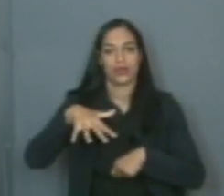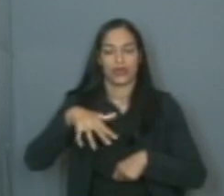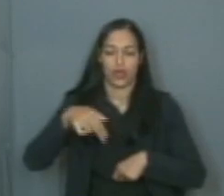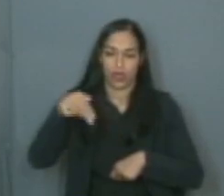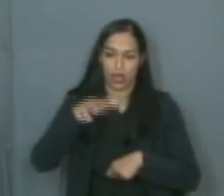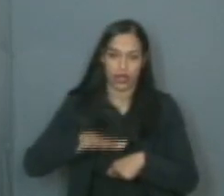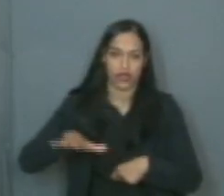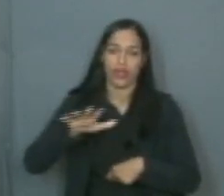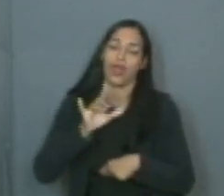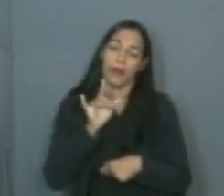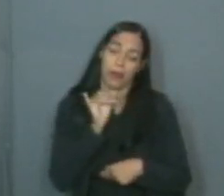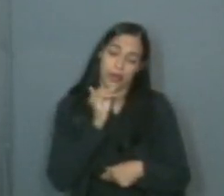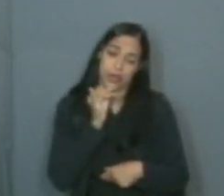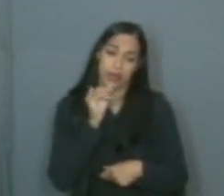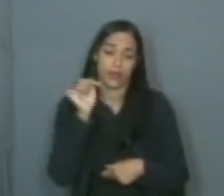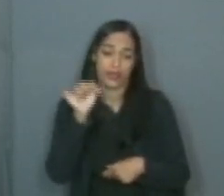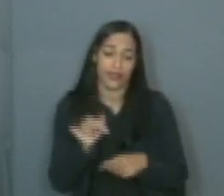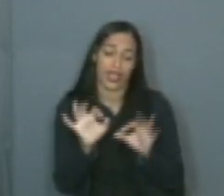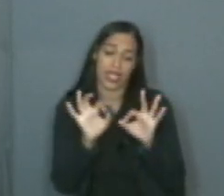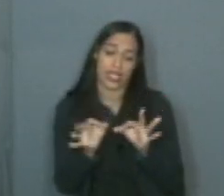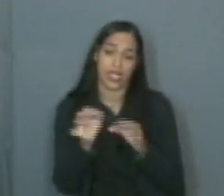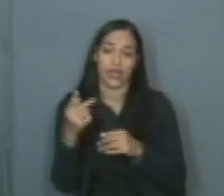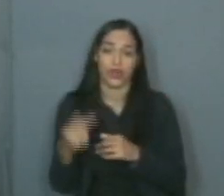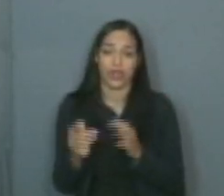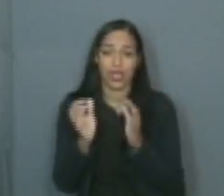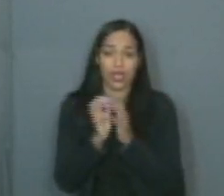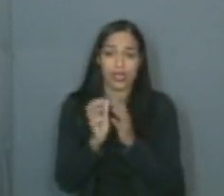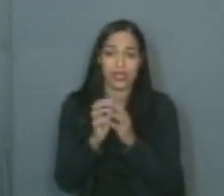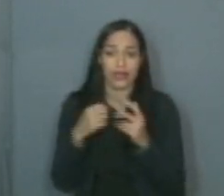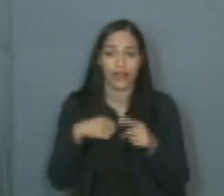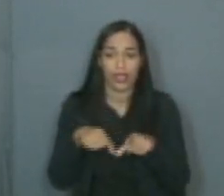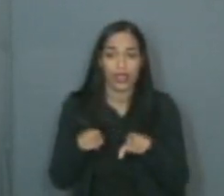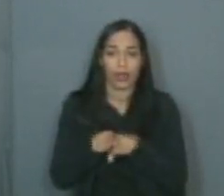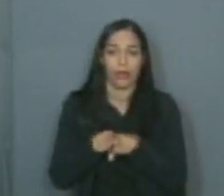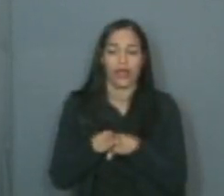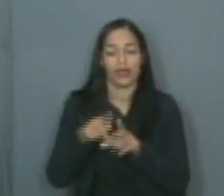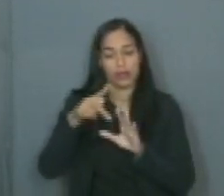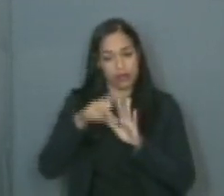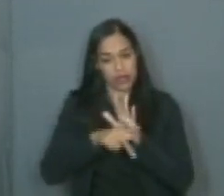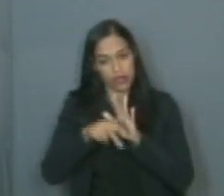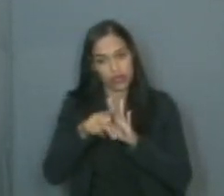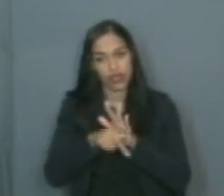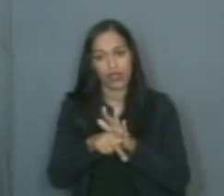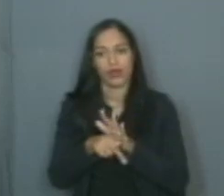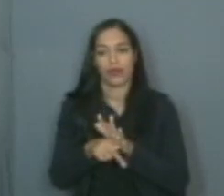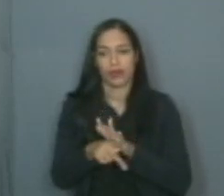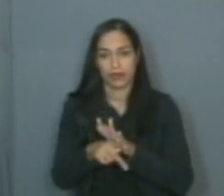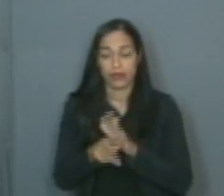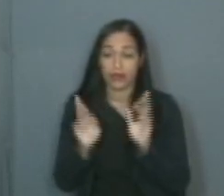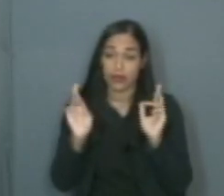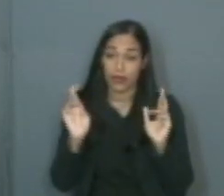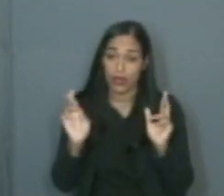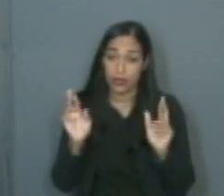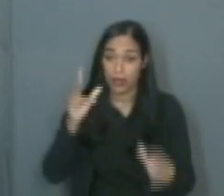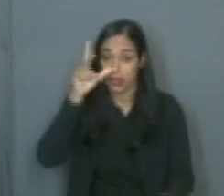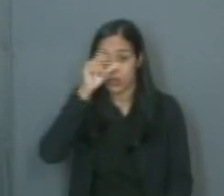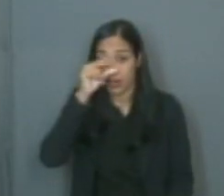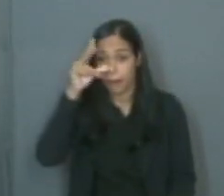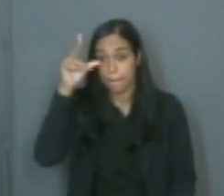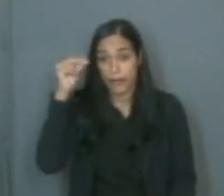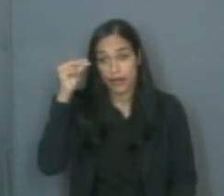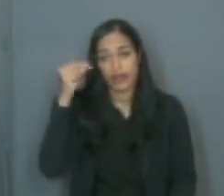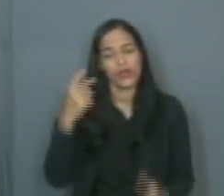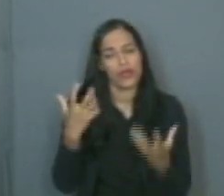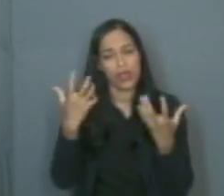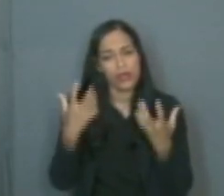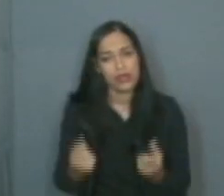lá em Maceió e eu tenho certeza que vai dar certo aqui no Recife também. E eu vou fazer o projeto por indicação e eu espero que a Prefeitura do Recife acate, porque é